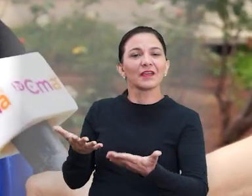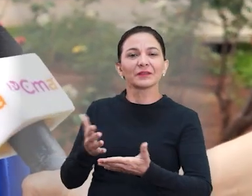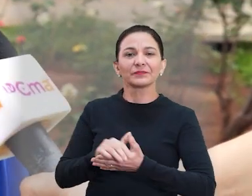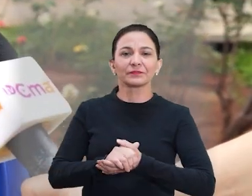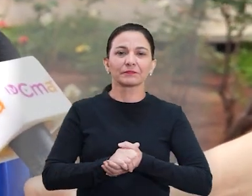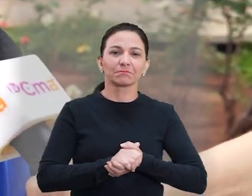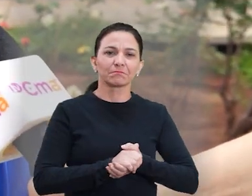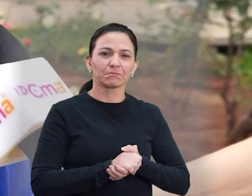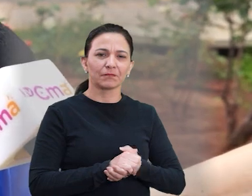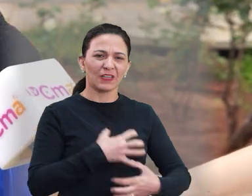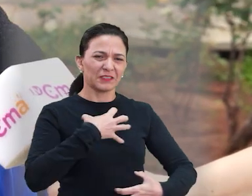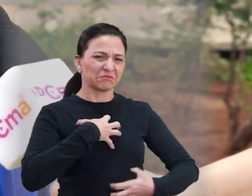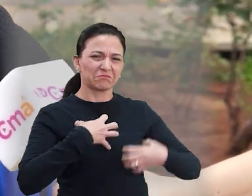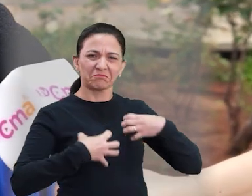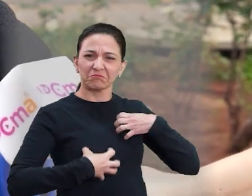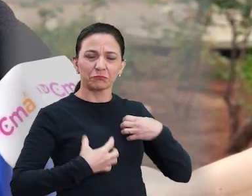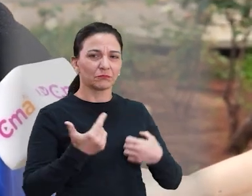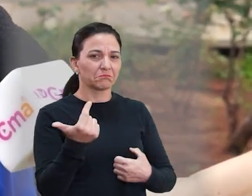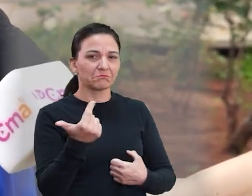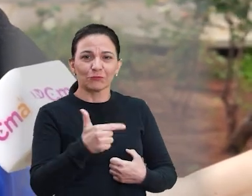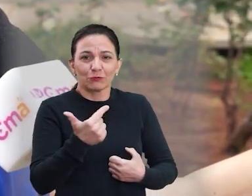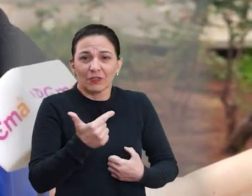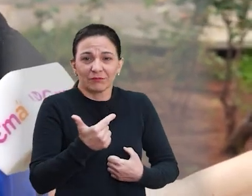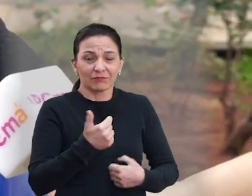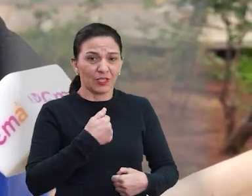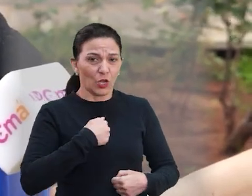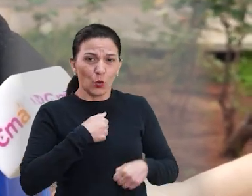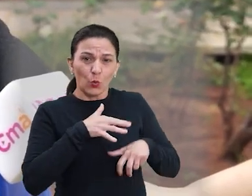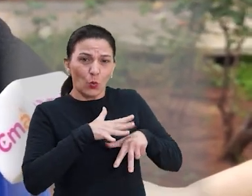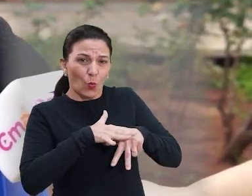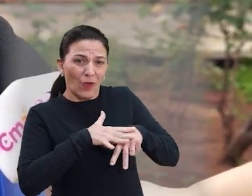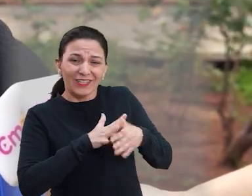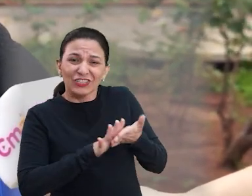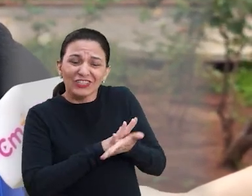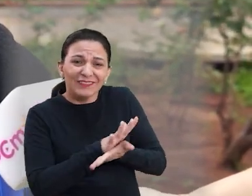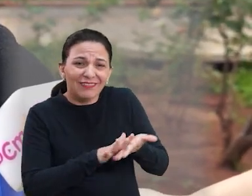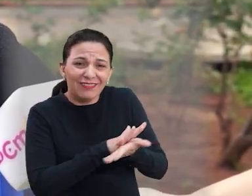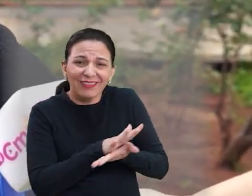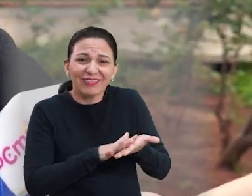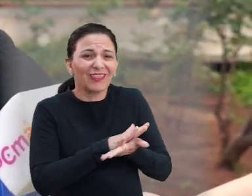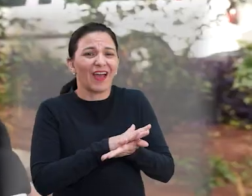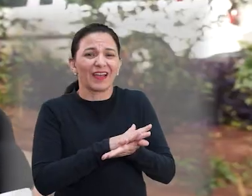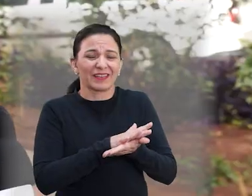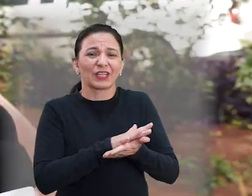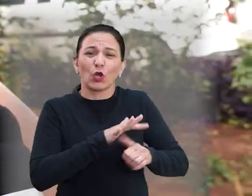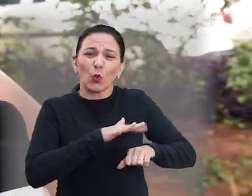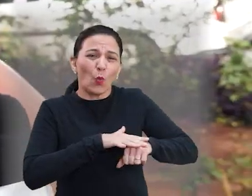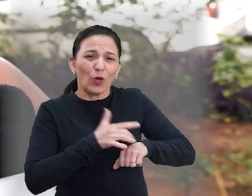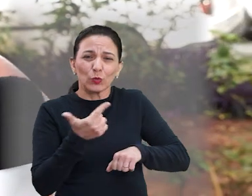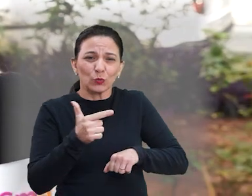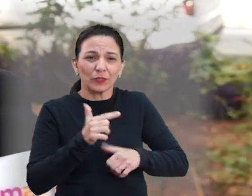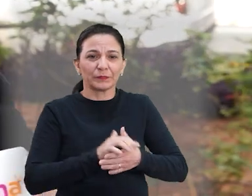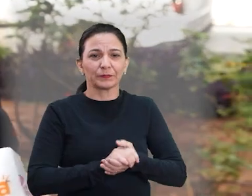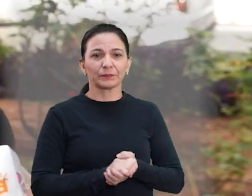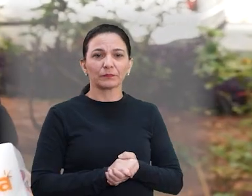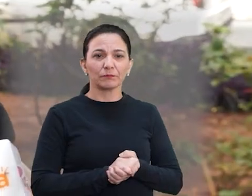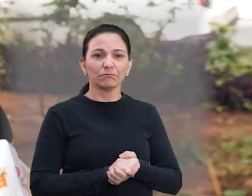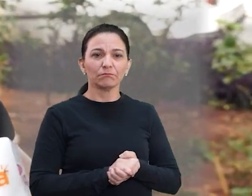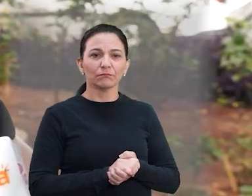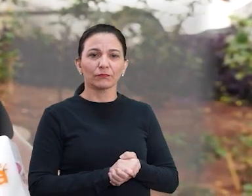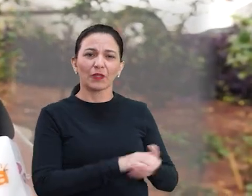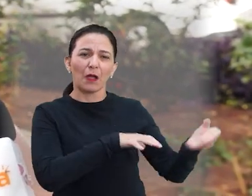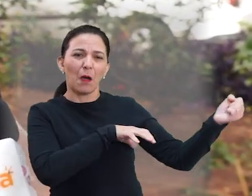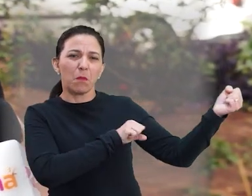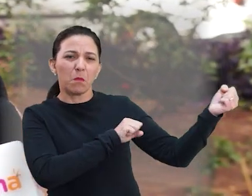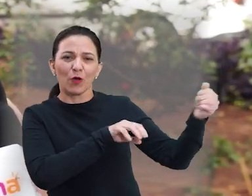quê Porque eu não sinto nada eu não tenho doença não costumo